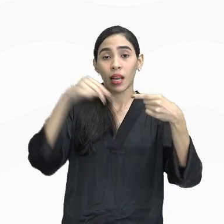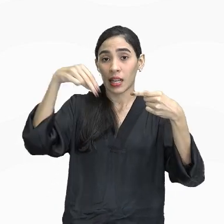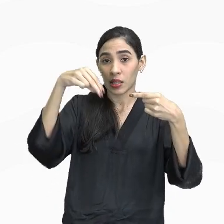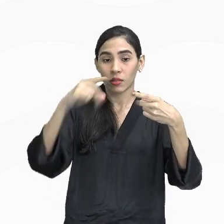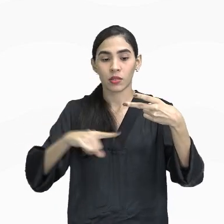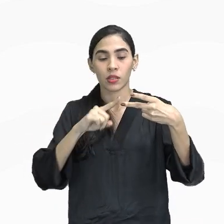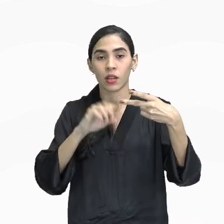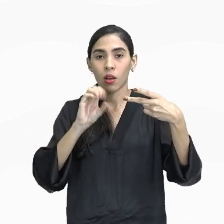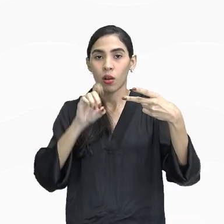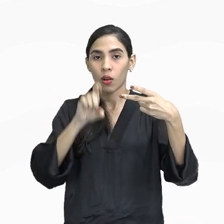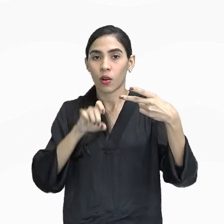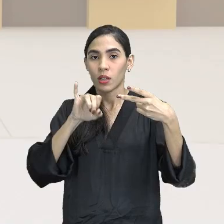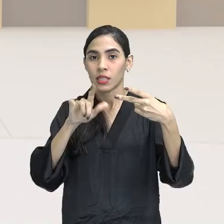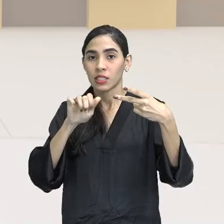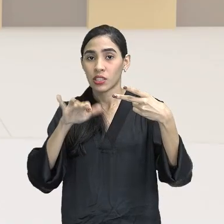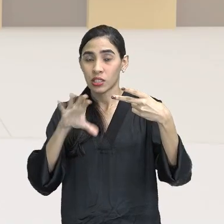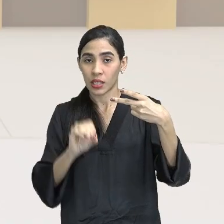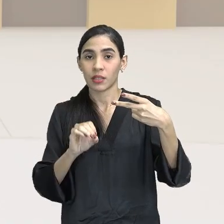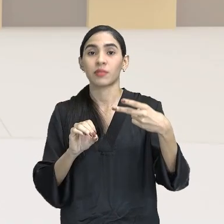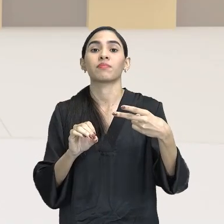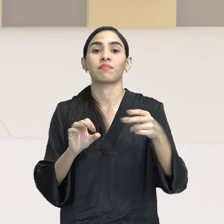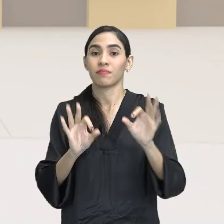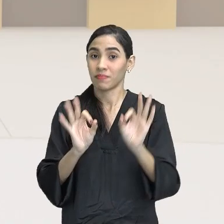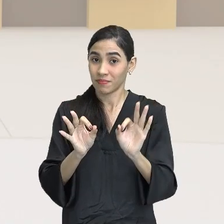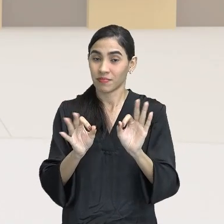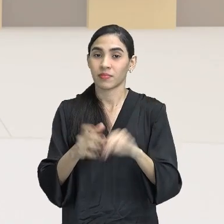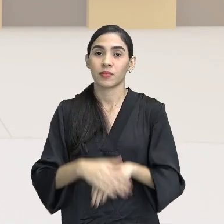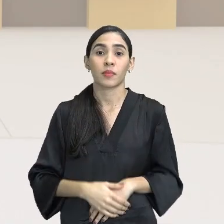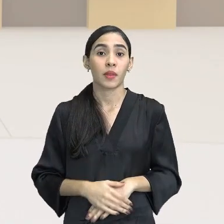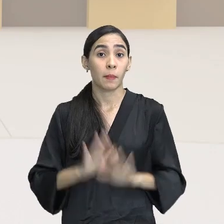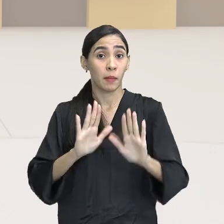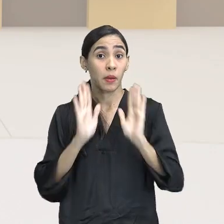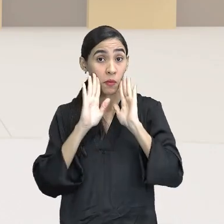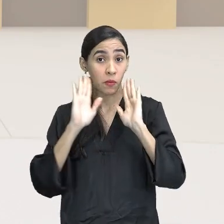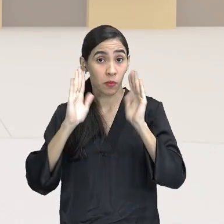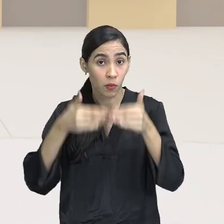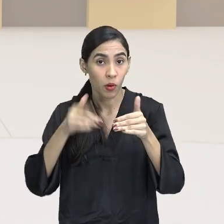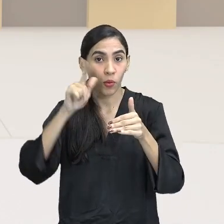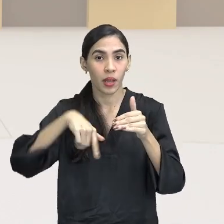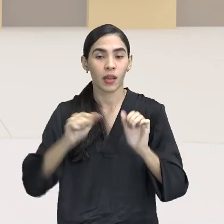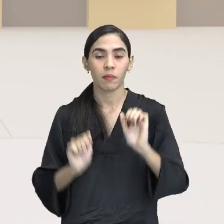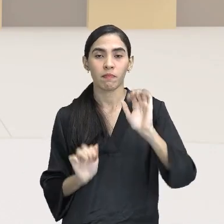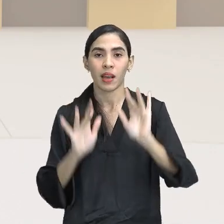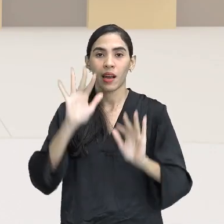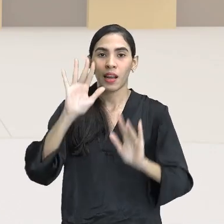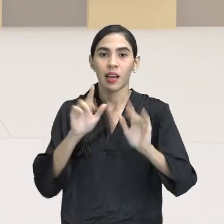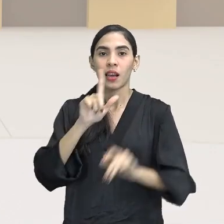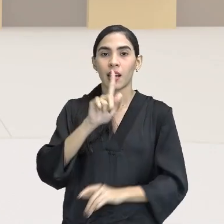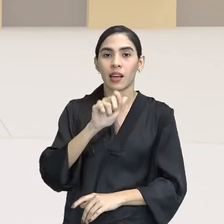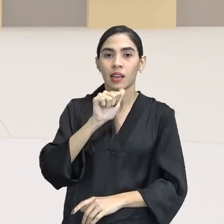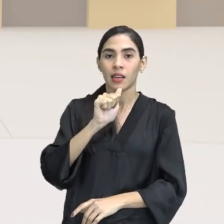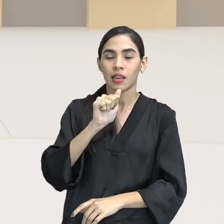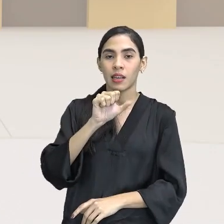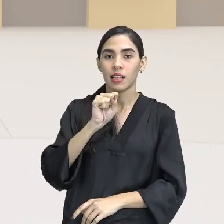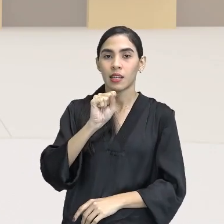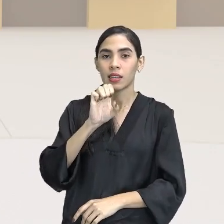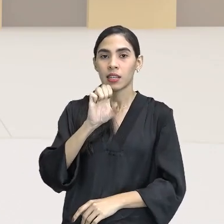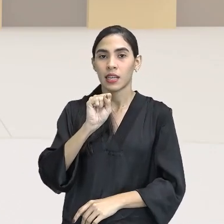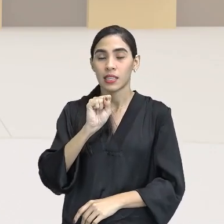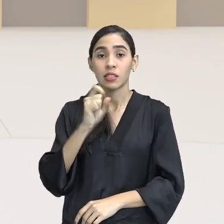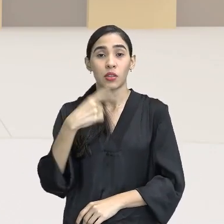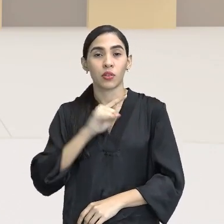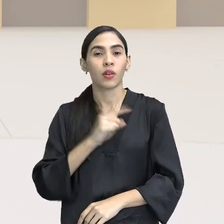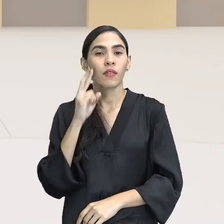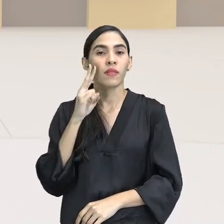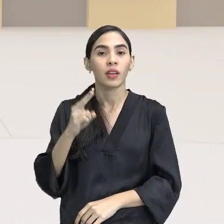e o ciclo do oxigênio, né? Exatamente. E aqui o foco são os gases. Então, quando a gente fala de ciclo, nós vamos ver